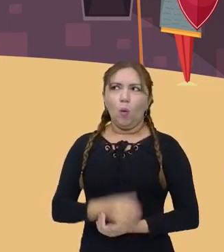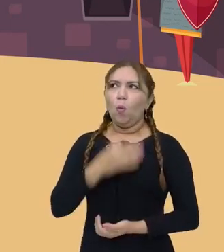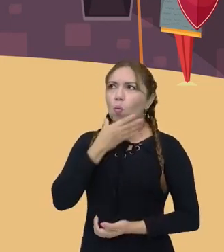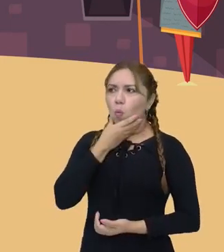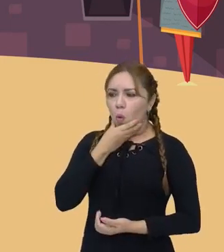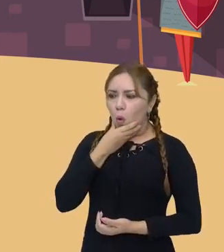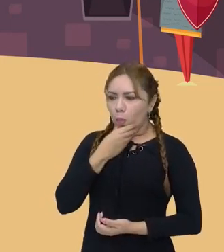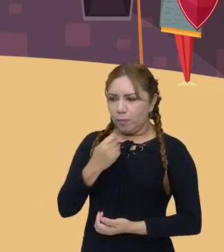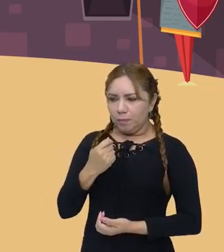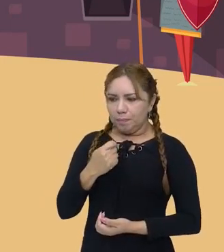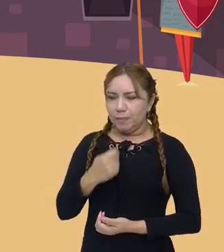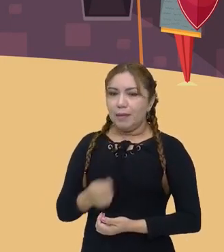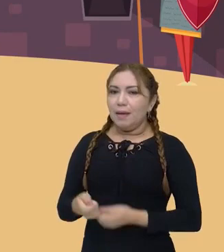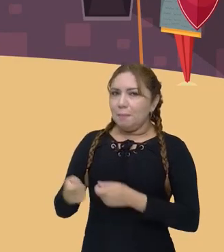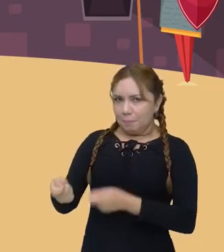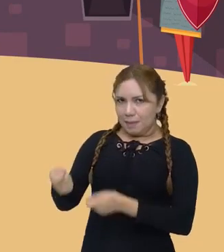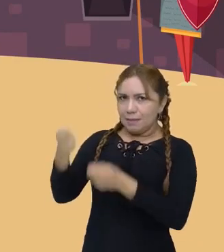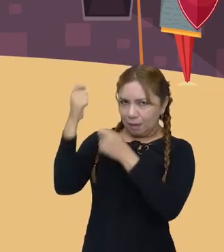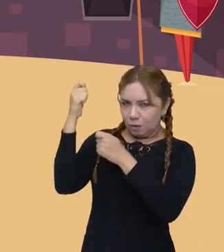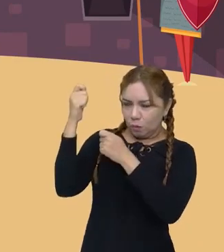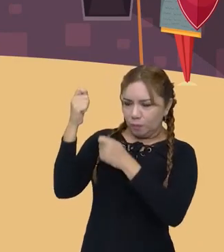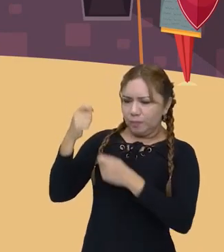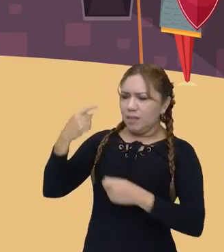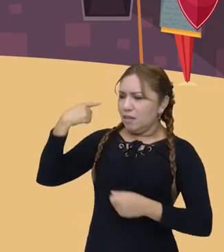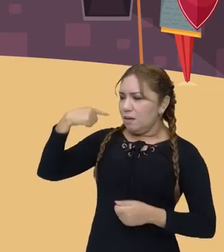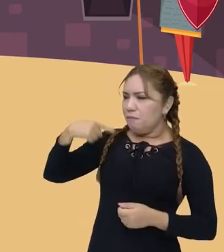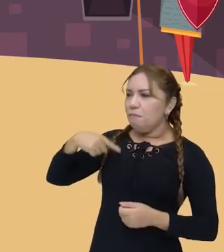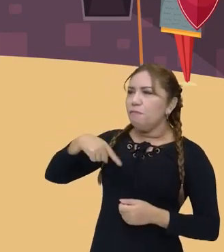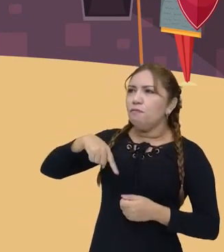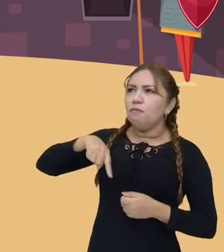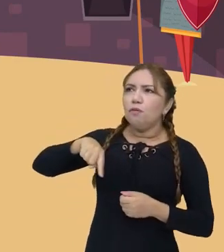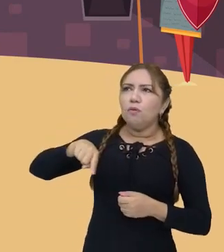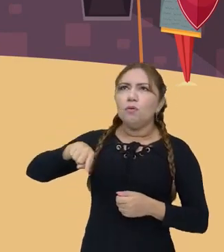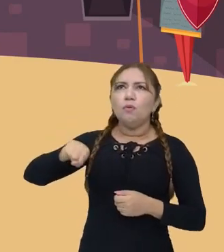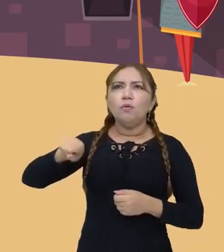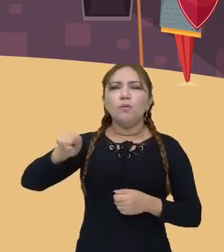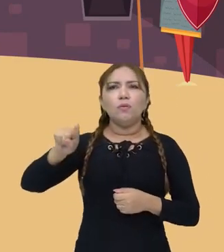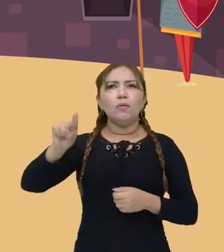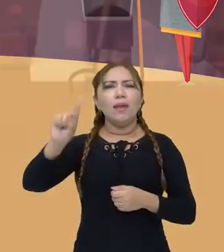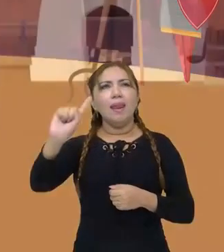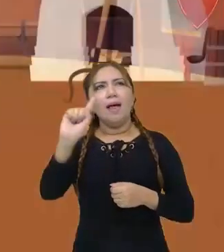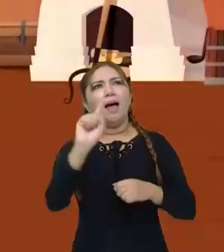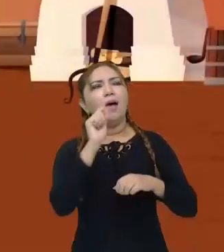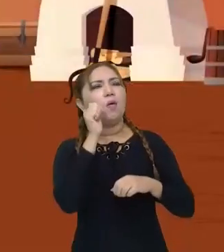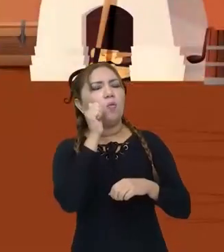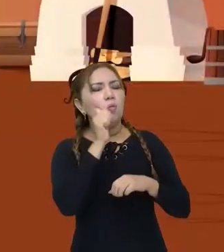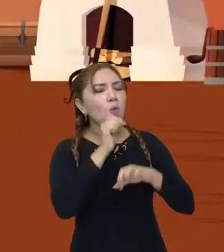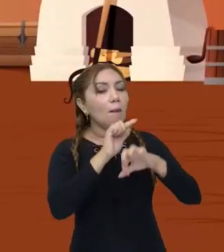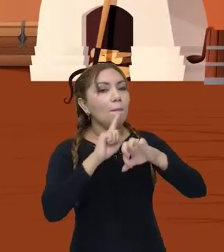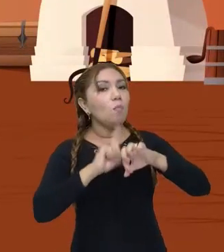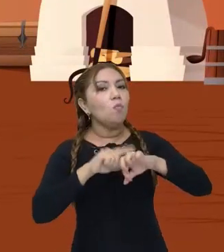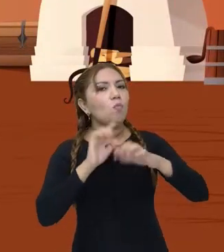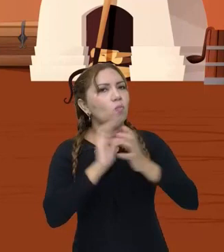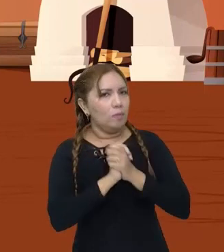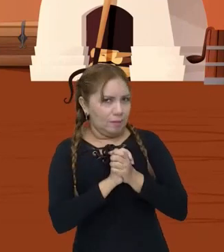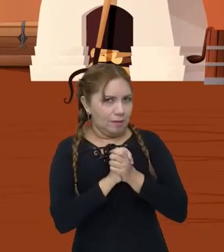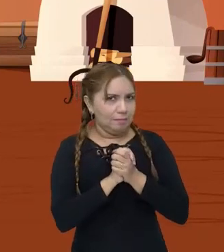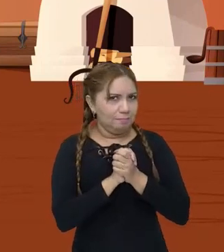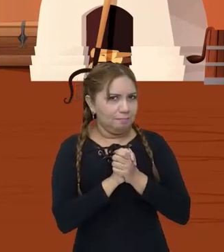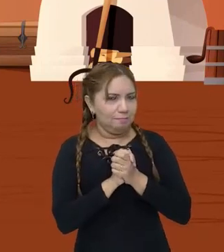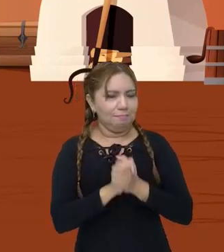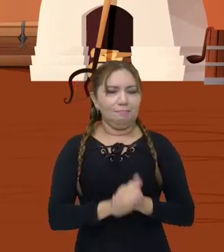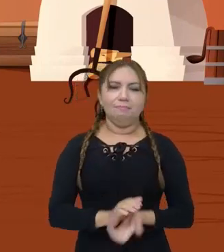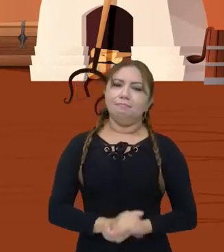pescador pegou o anel e foi direto contar sobre o desafio para sua mulher.